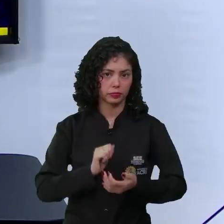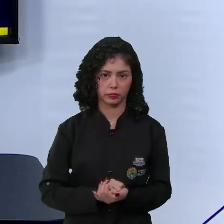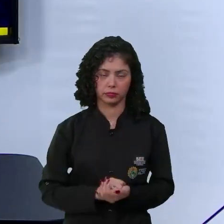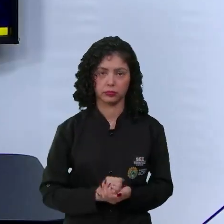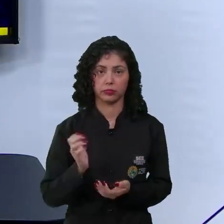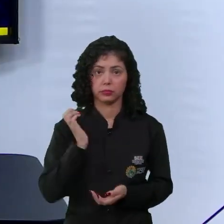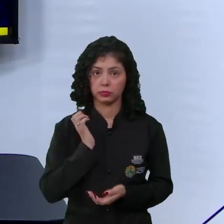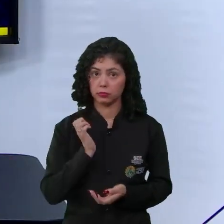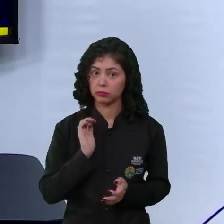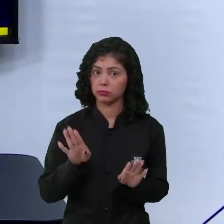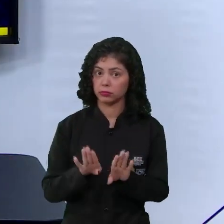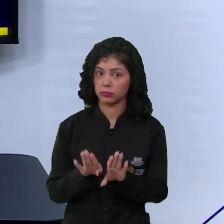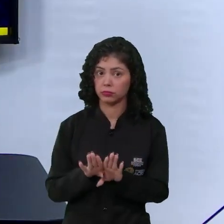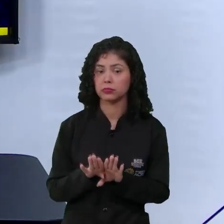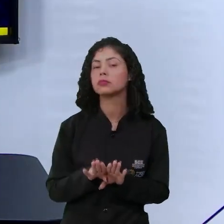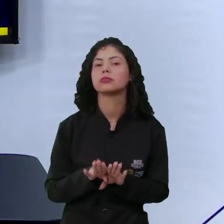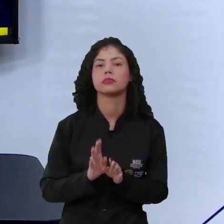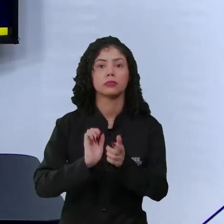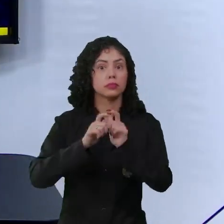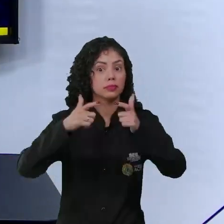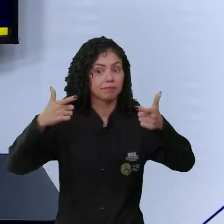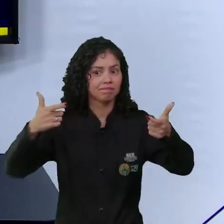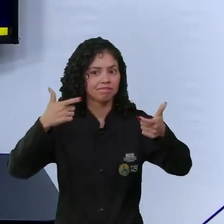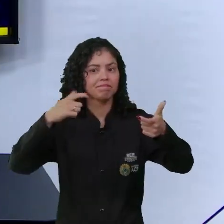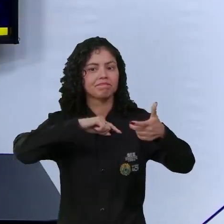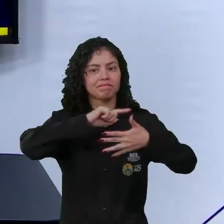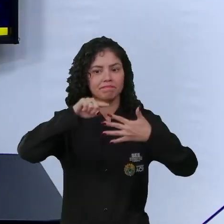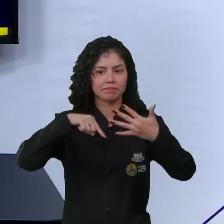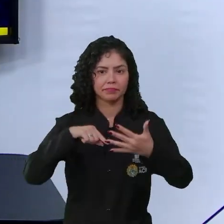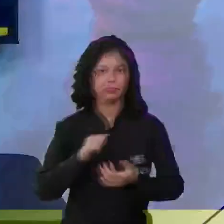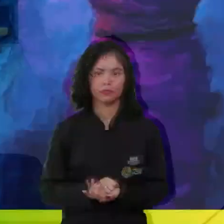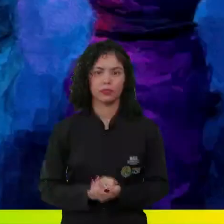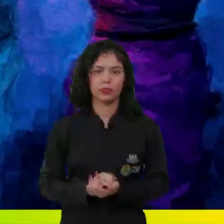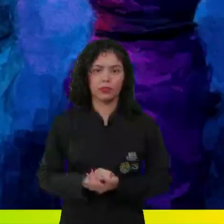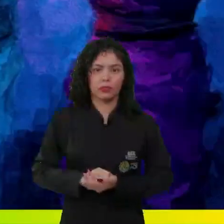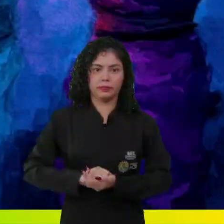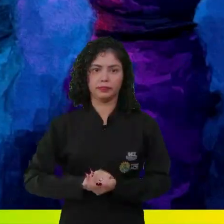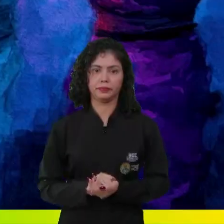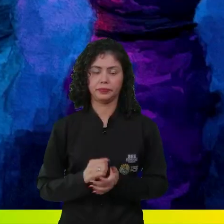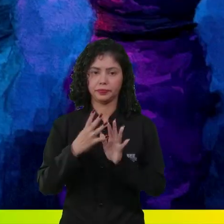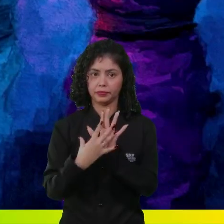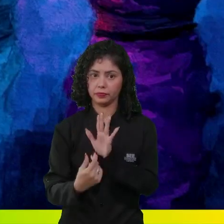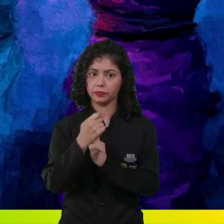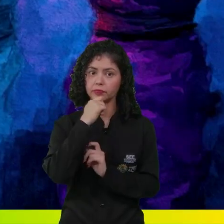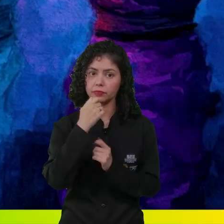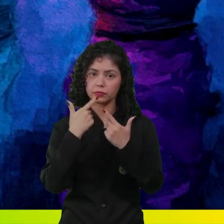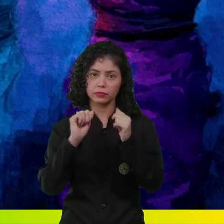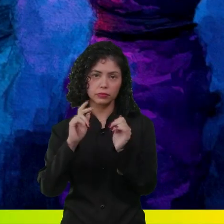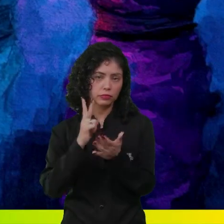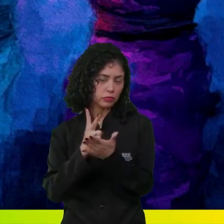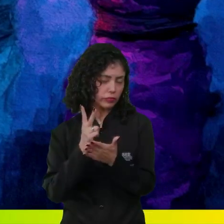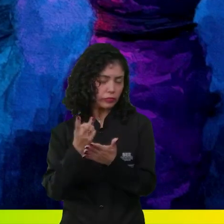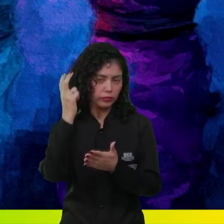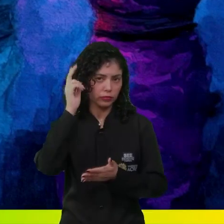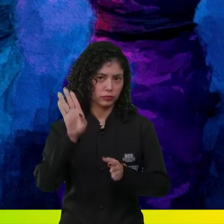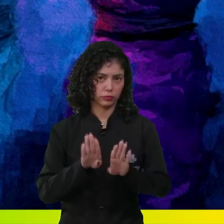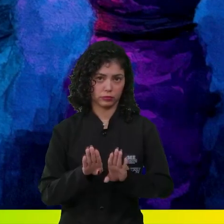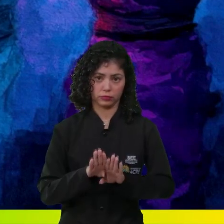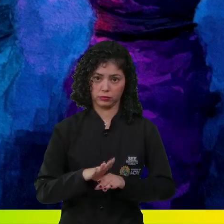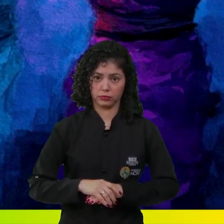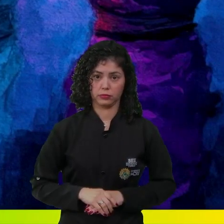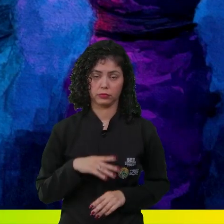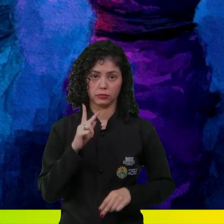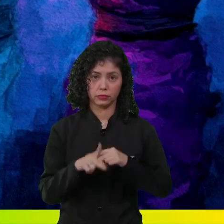É rica, é ampla, é múltipla, tá bom? Aqui, ó, que reflete a identidade cultural, sempre desse contexto de identidade cultural